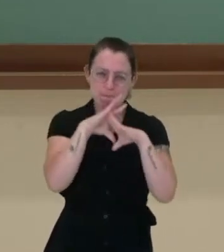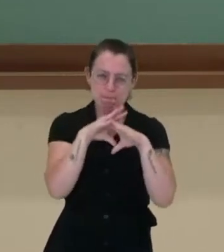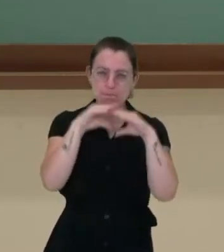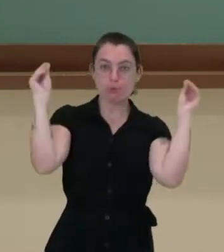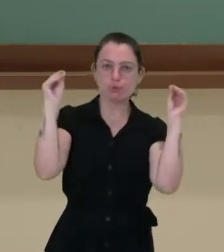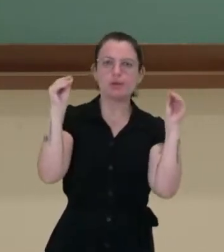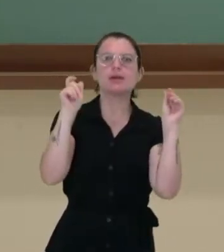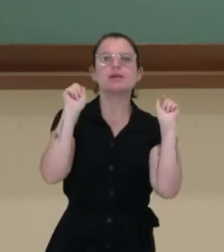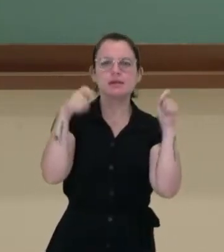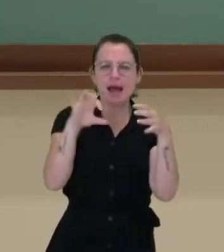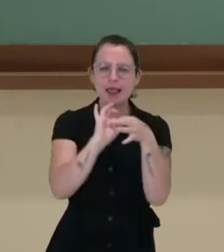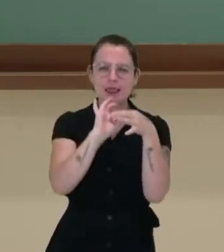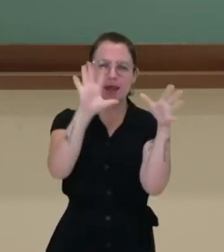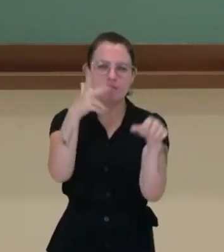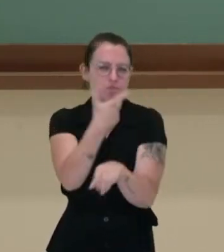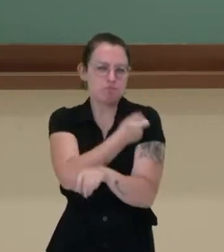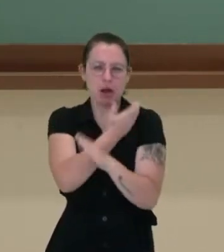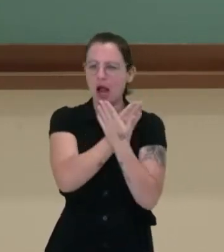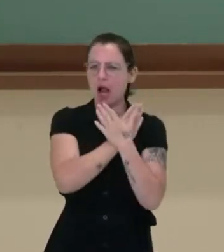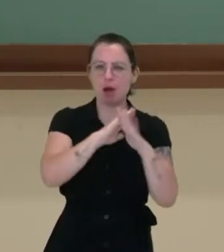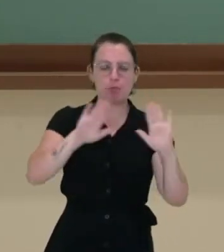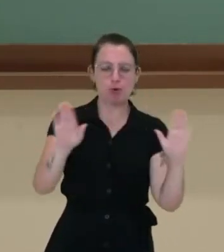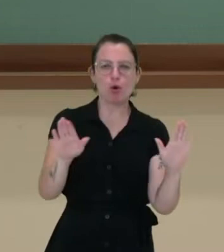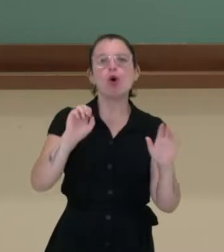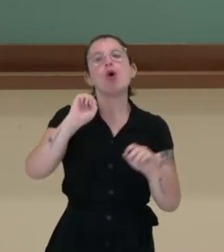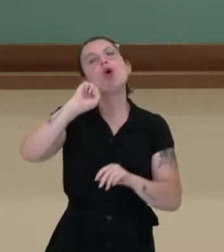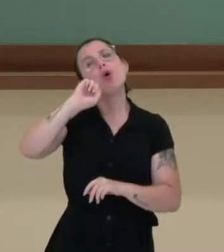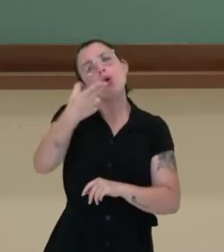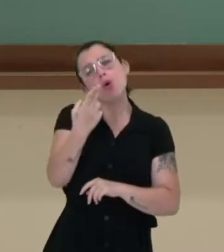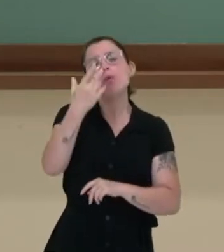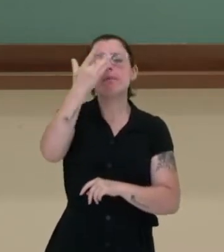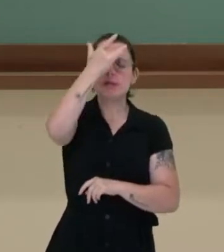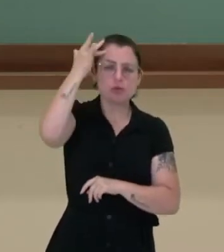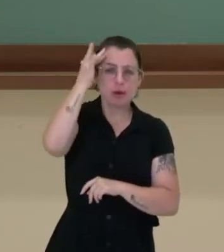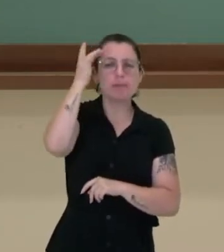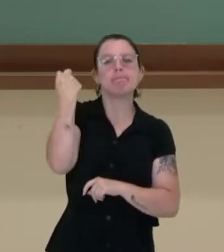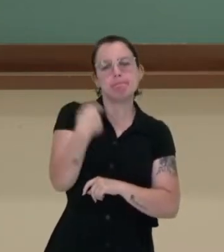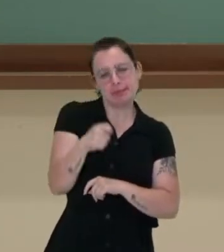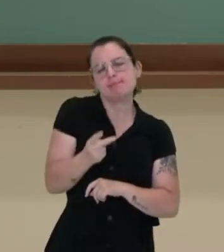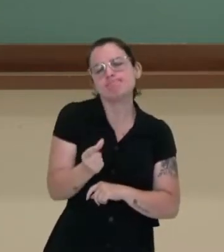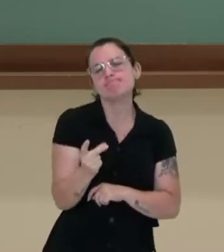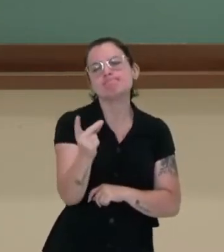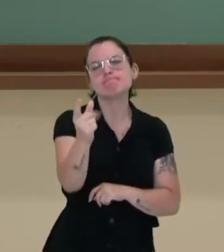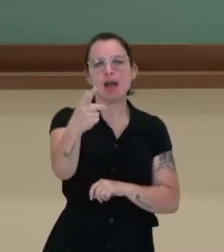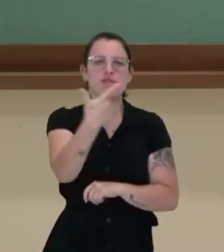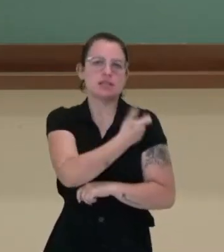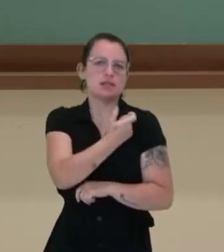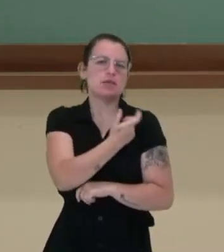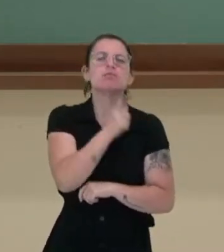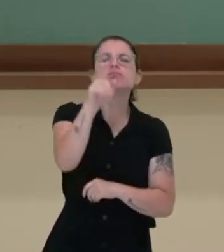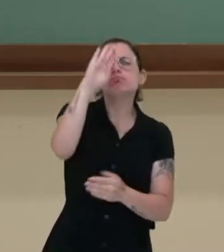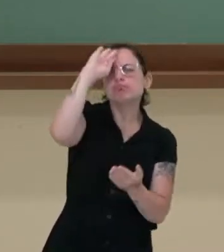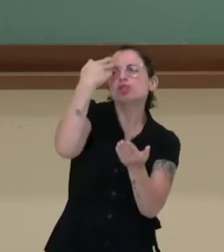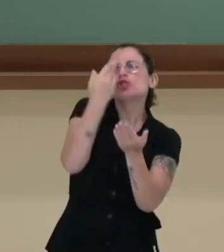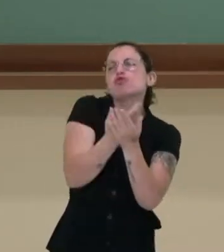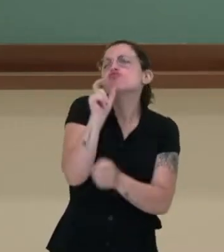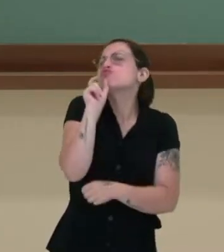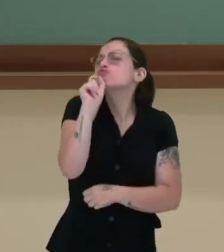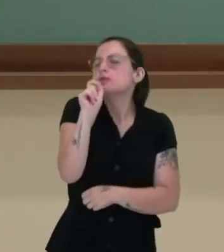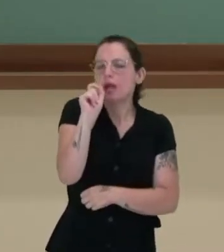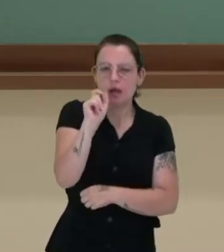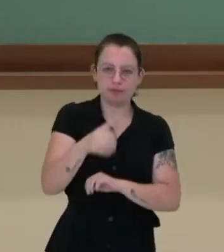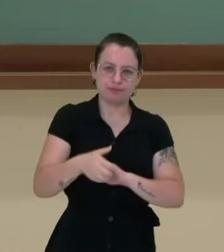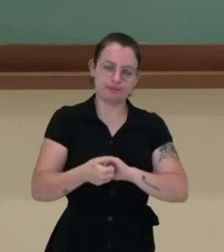ser vacinadas ou as pessoas ainda devem ser vacinadas? O que vocês acreditam aí em